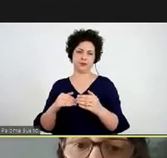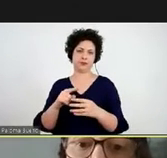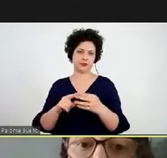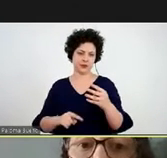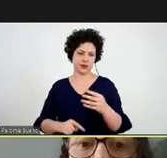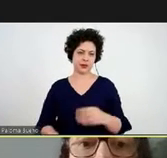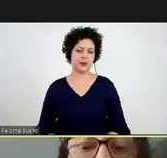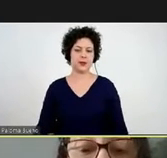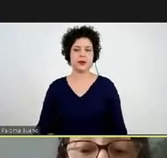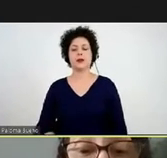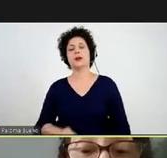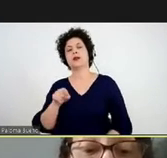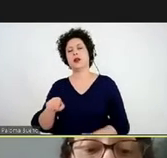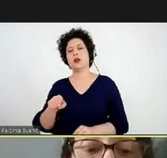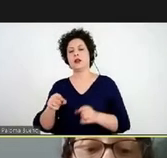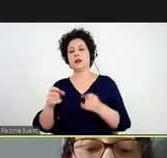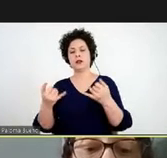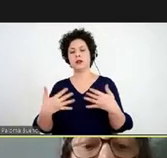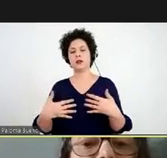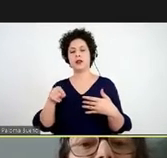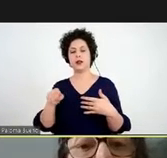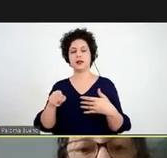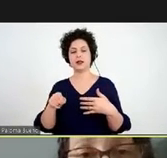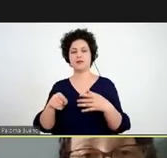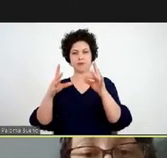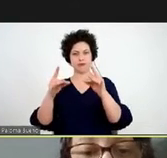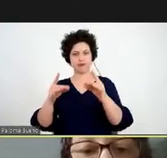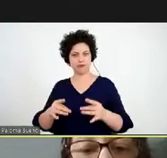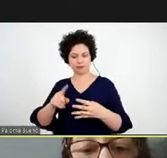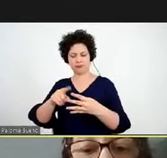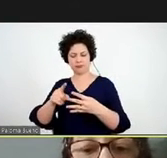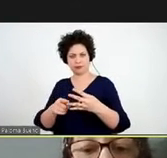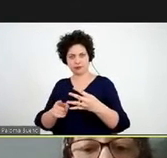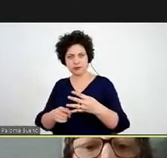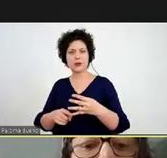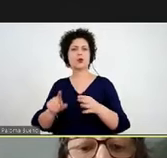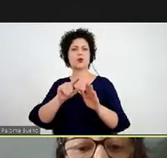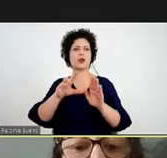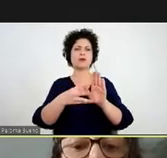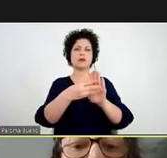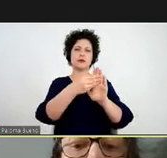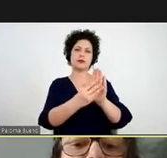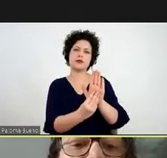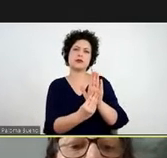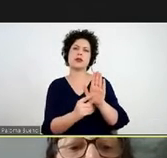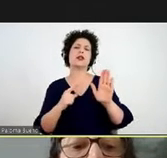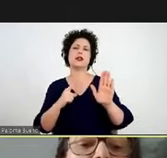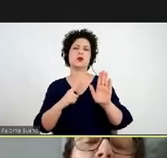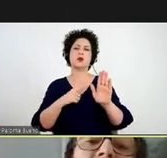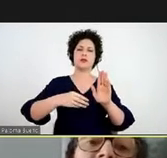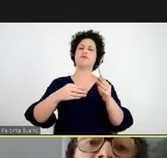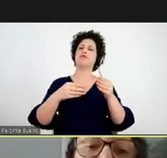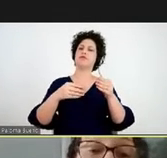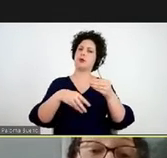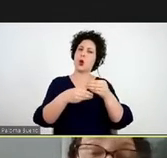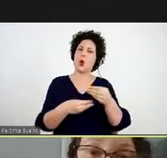matérico. Então, dada essa descrição desses elementos constituidores, nesse momento, percebemos como